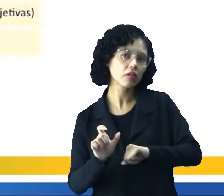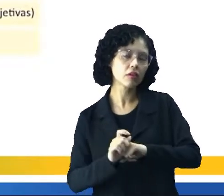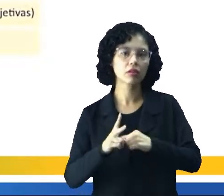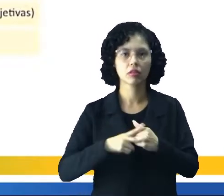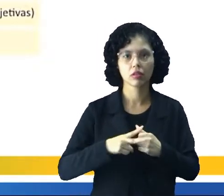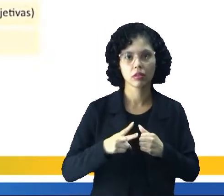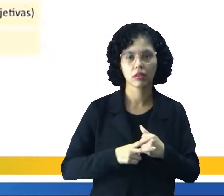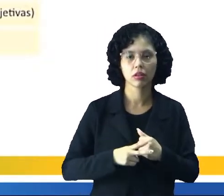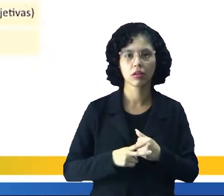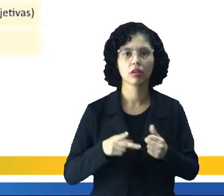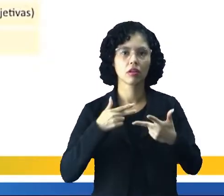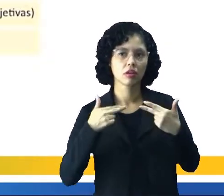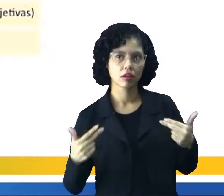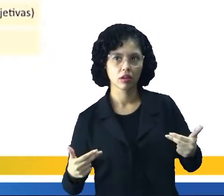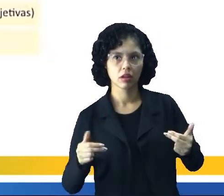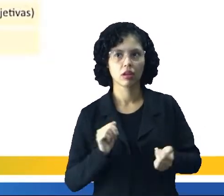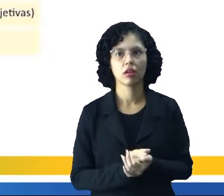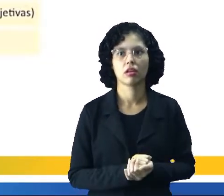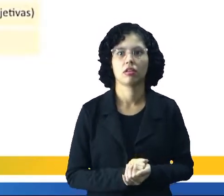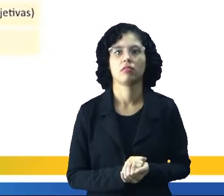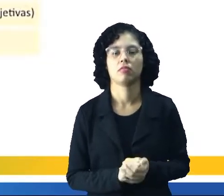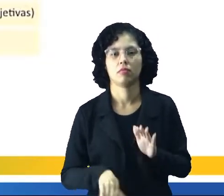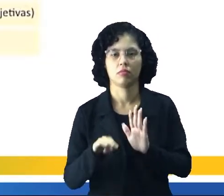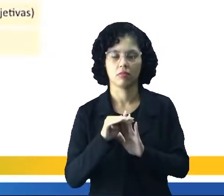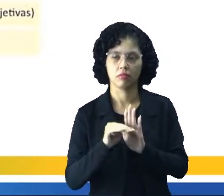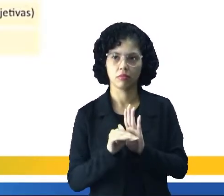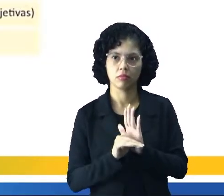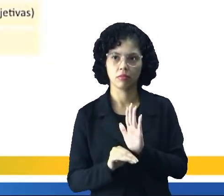objeto, repetidas vezes, aí também é contado.